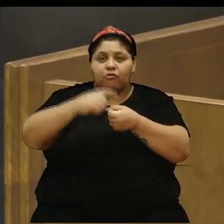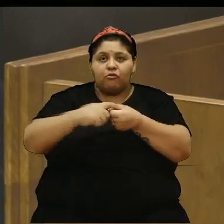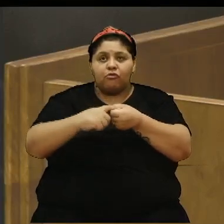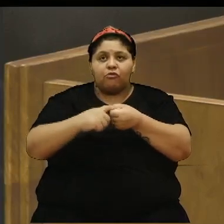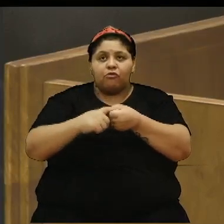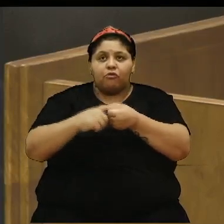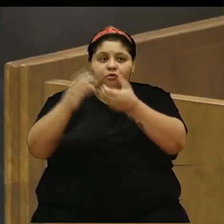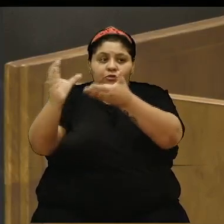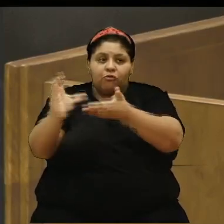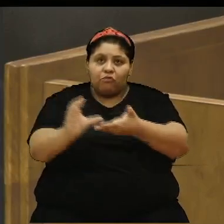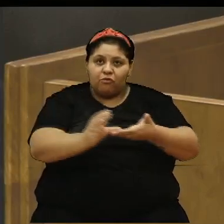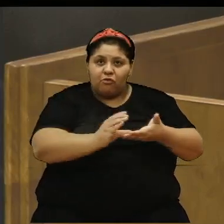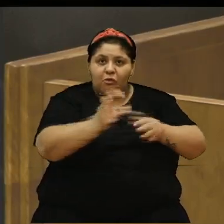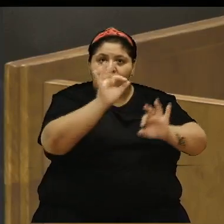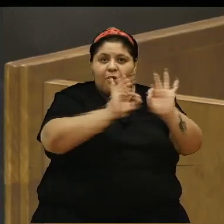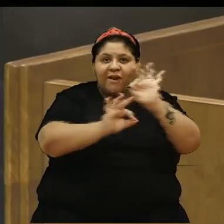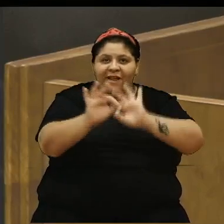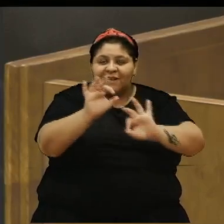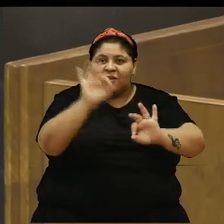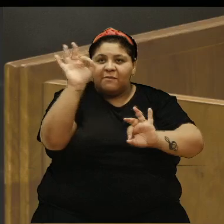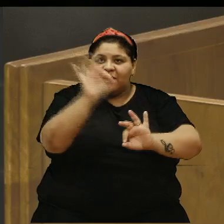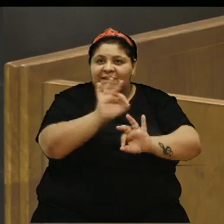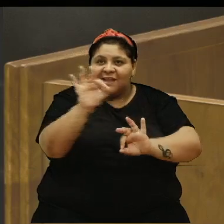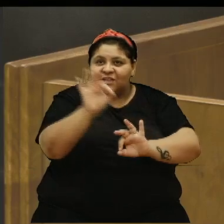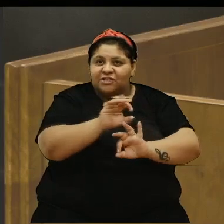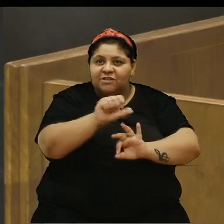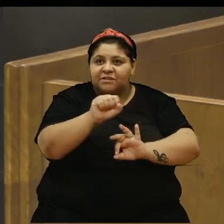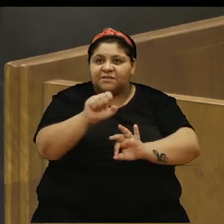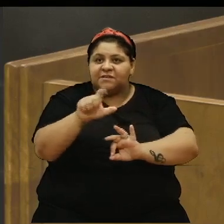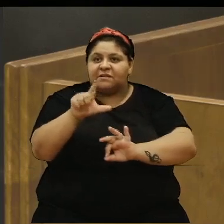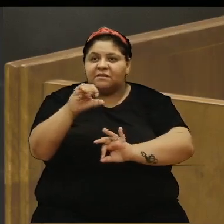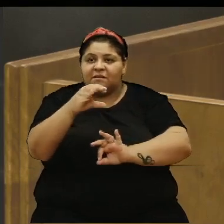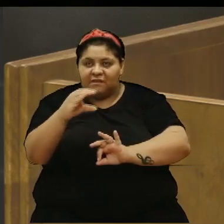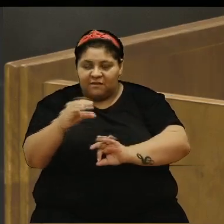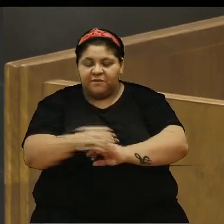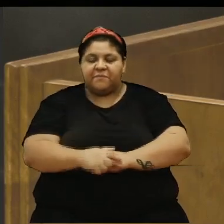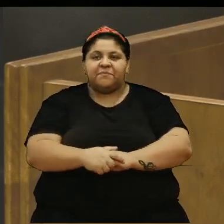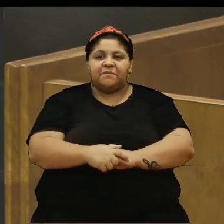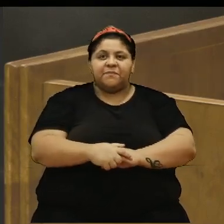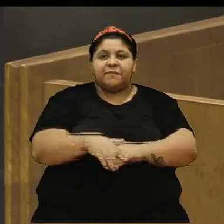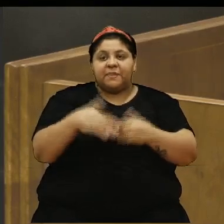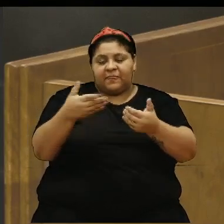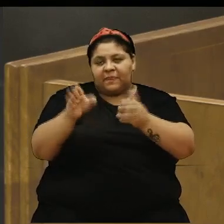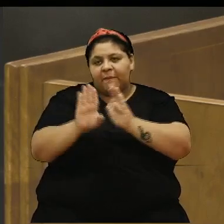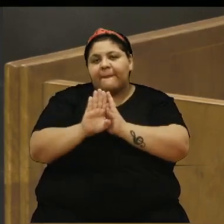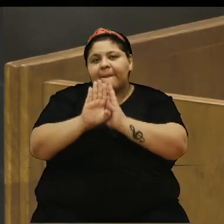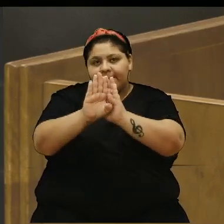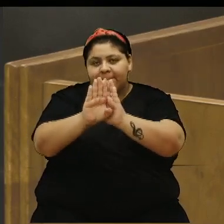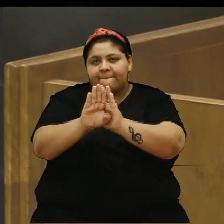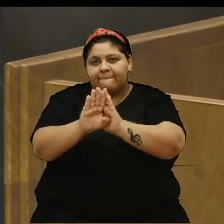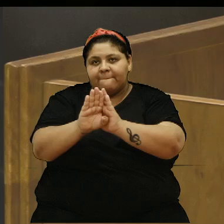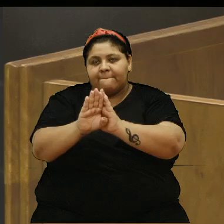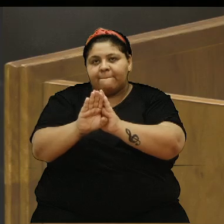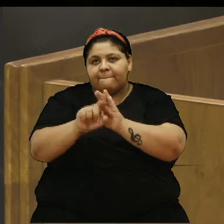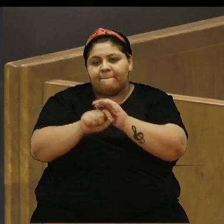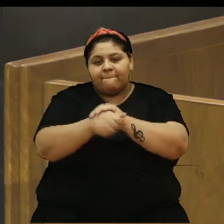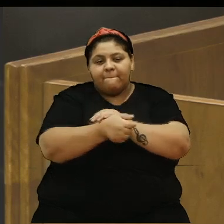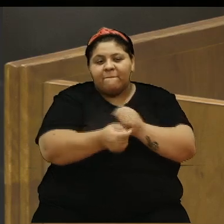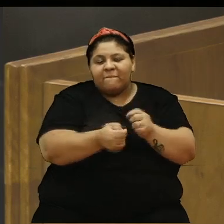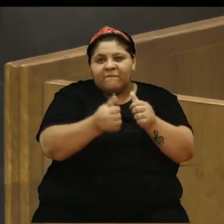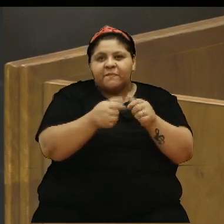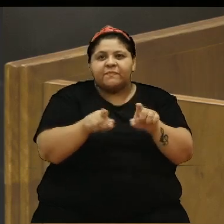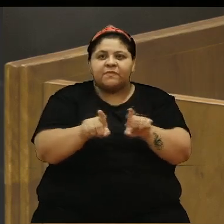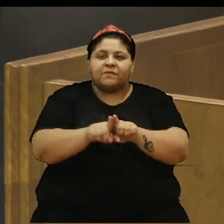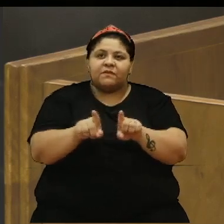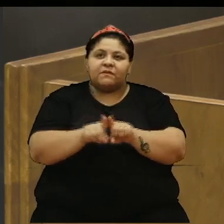receber corrigido pela taxa Selic. Então, além desse benefício, desse investimento, que é quase um investimento, a gente ainda